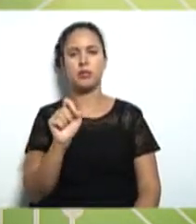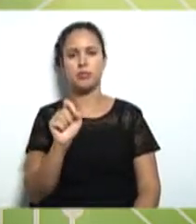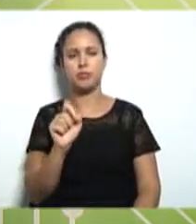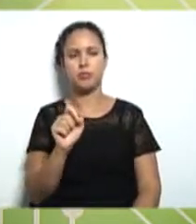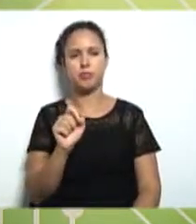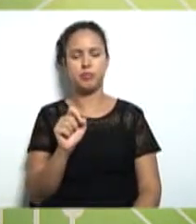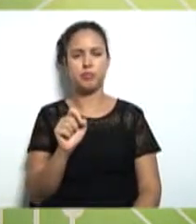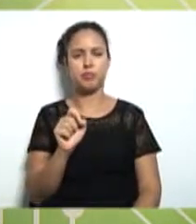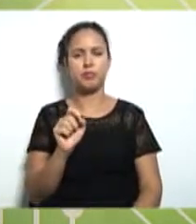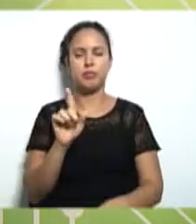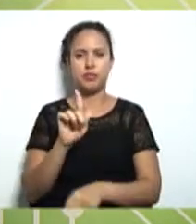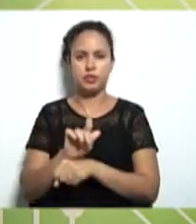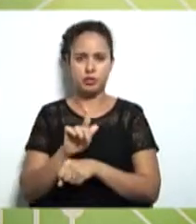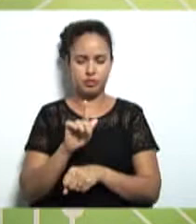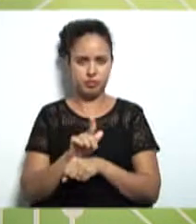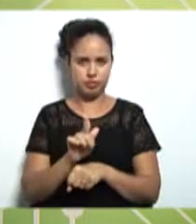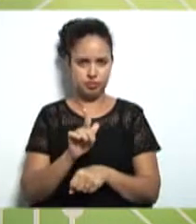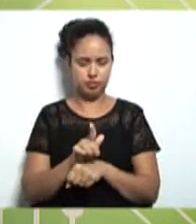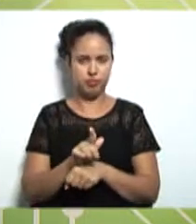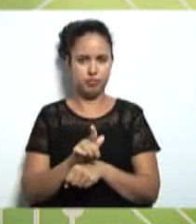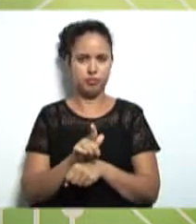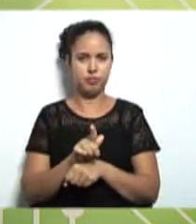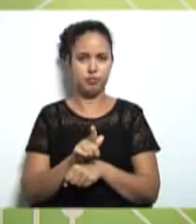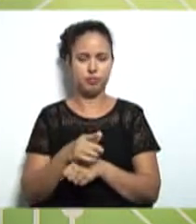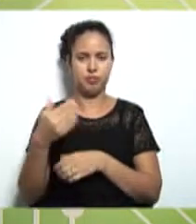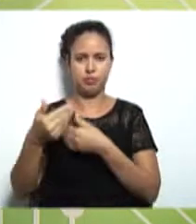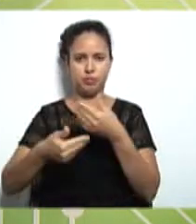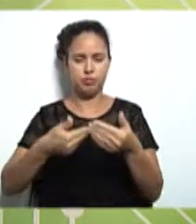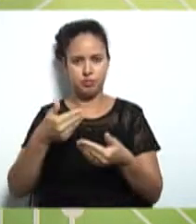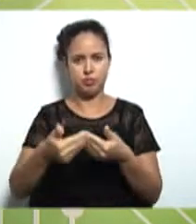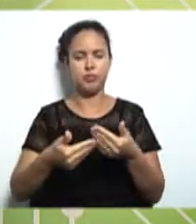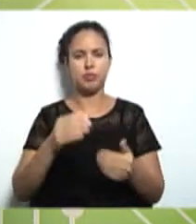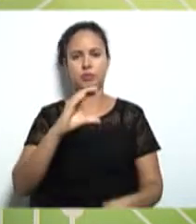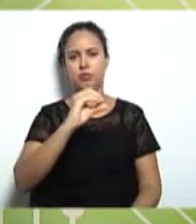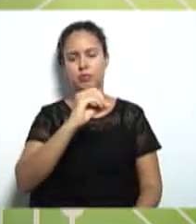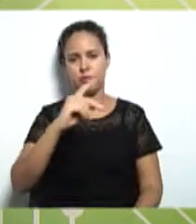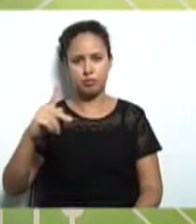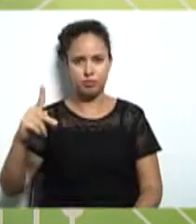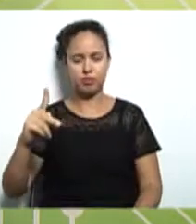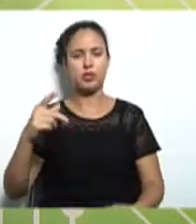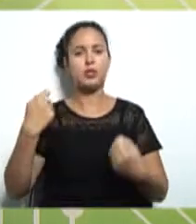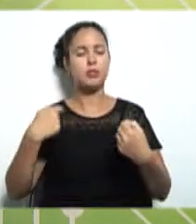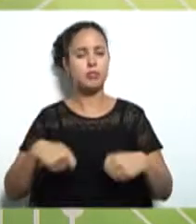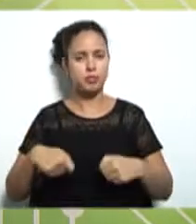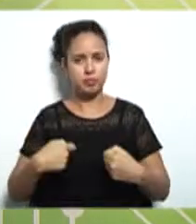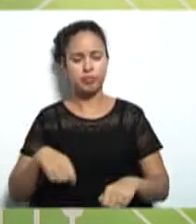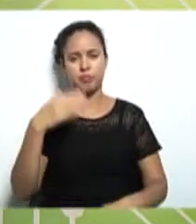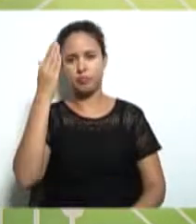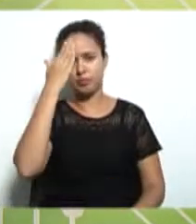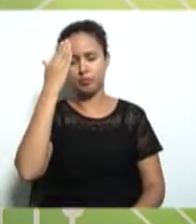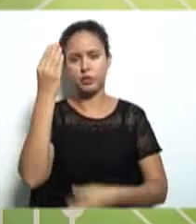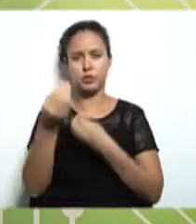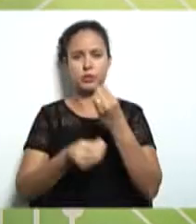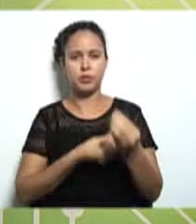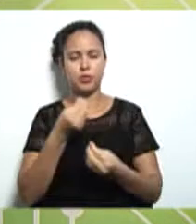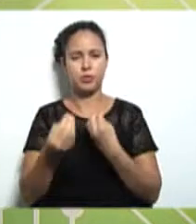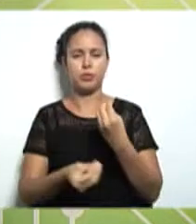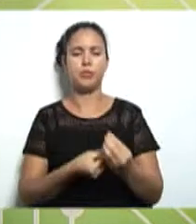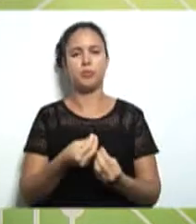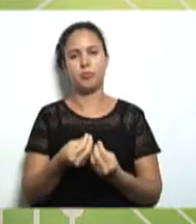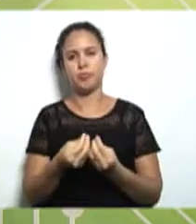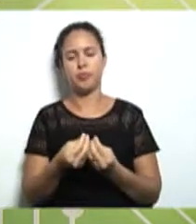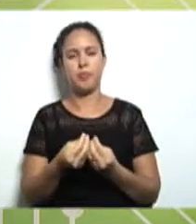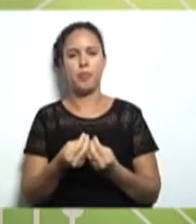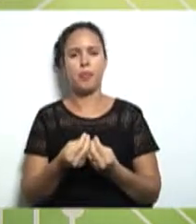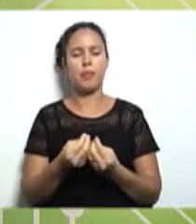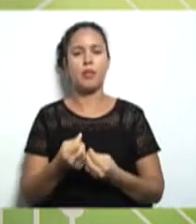com gestão, né, dos processos cooperativos, eu também preciso saber como é que funciona,